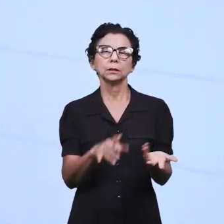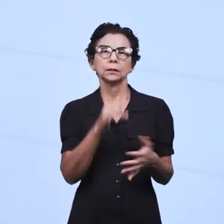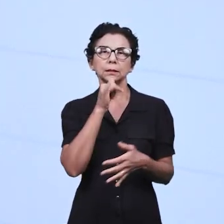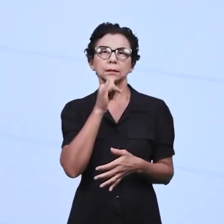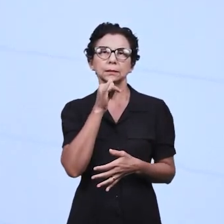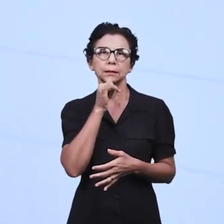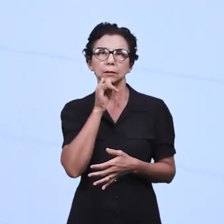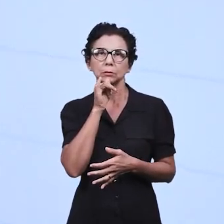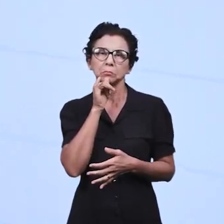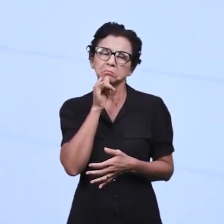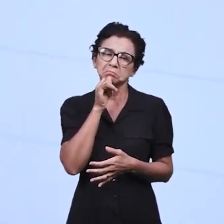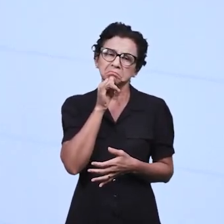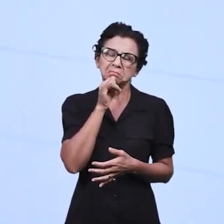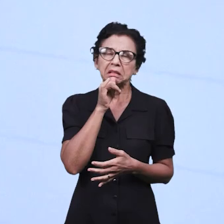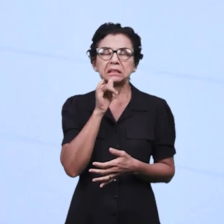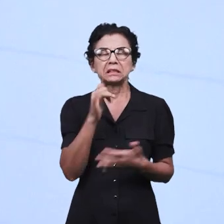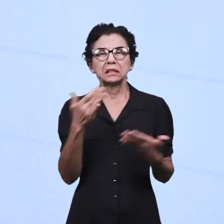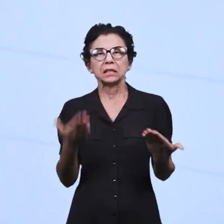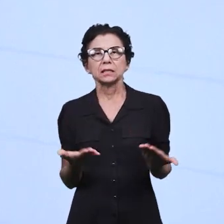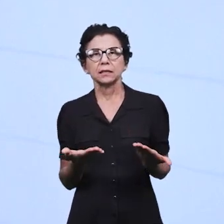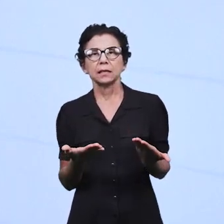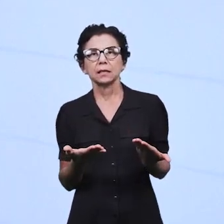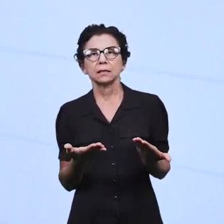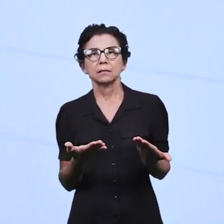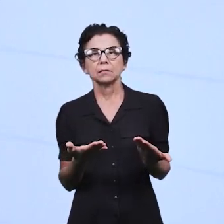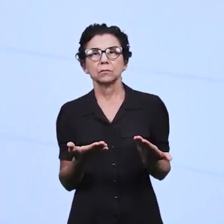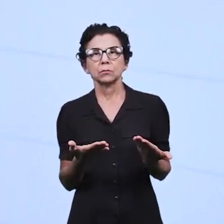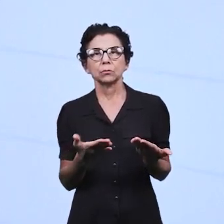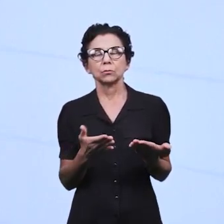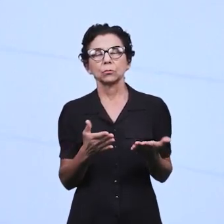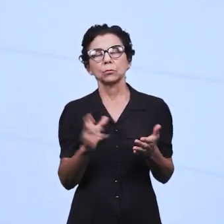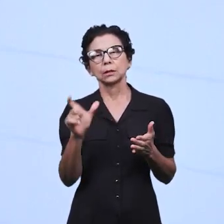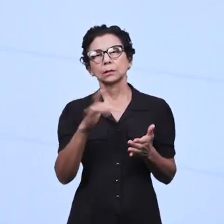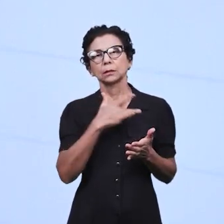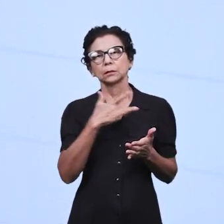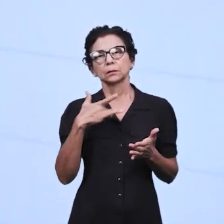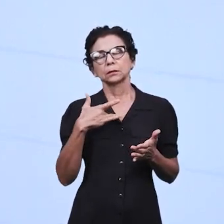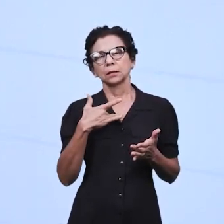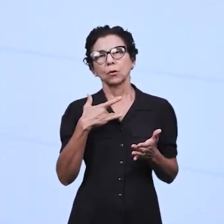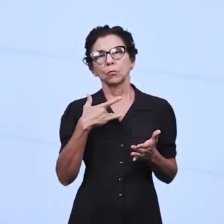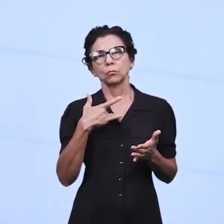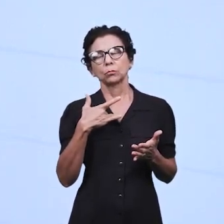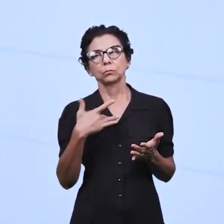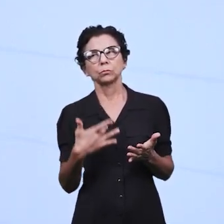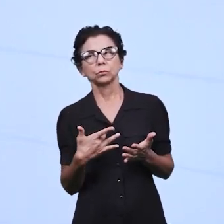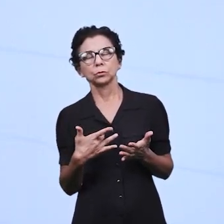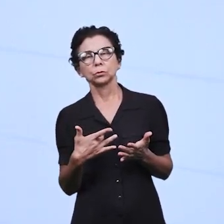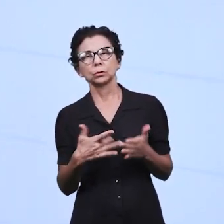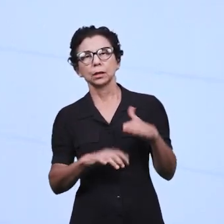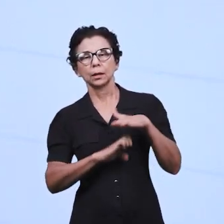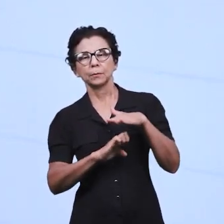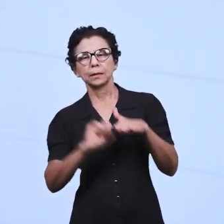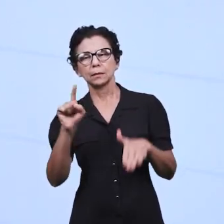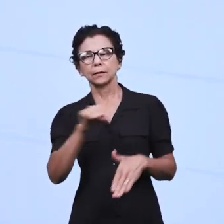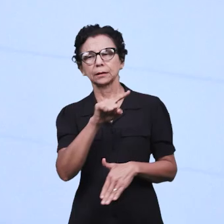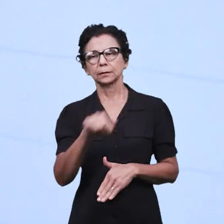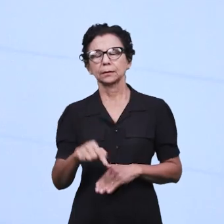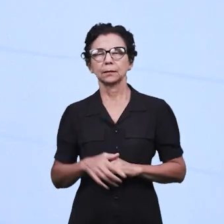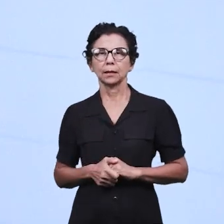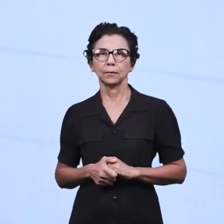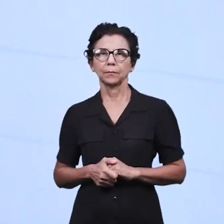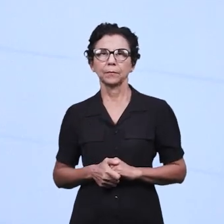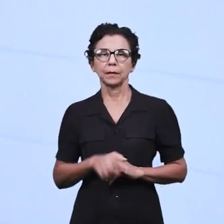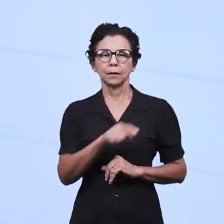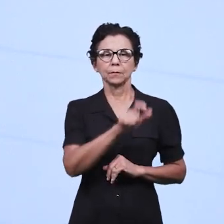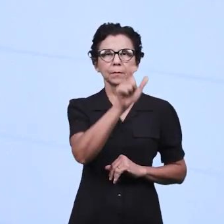plano, ou o plano vai acabar ali, vai se encerrar. O dependente, se tiver com doença grave, ele tem direito